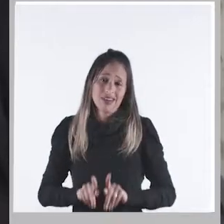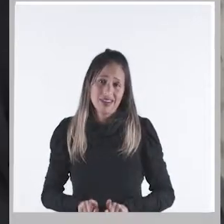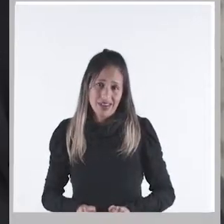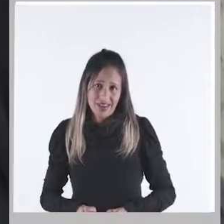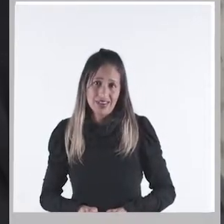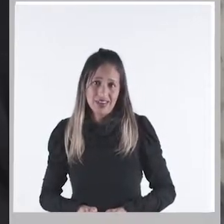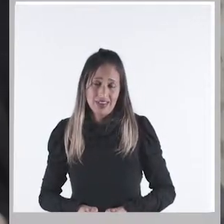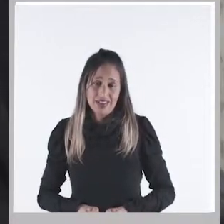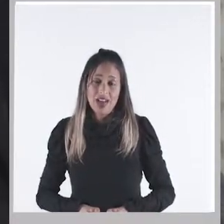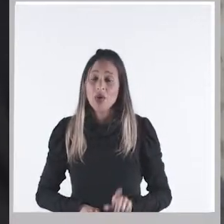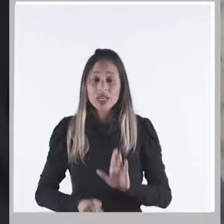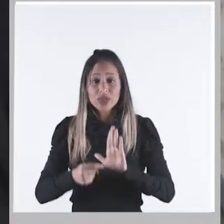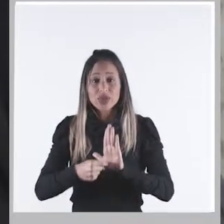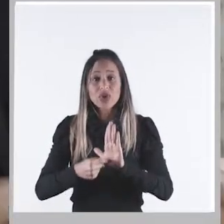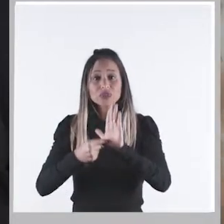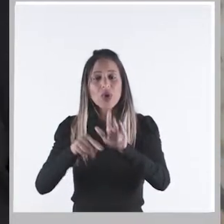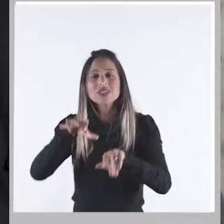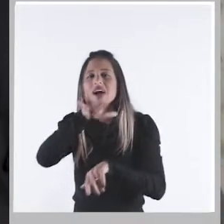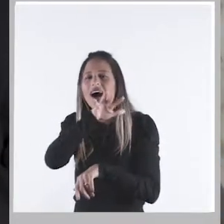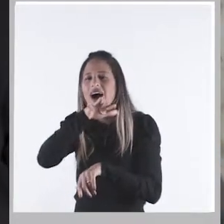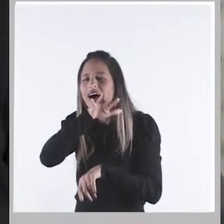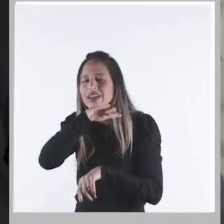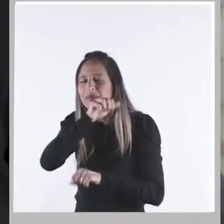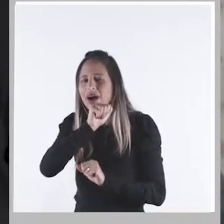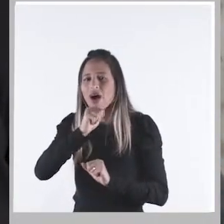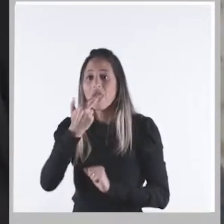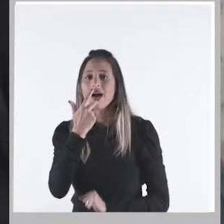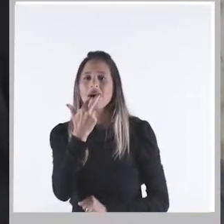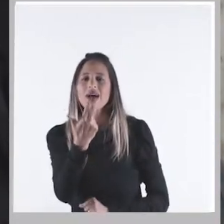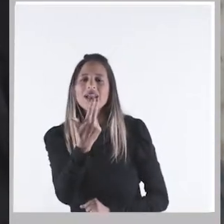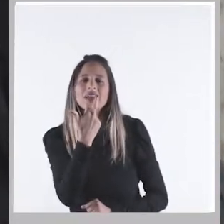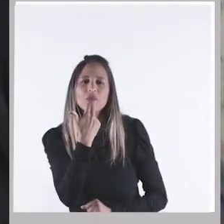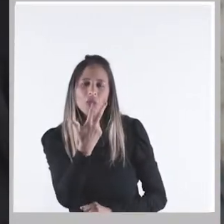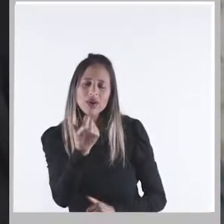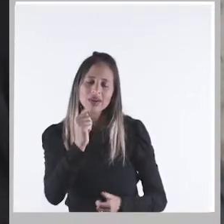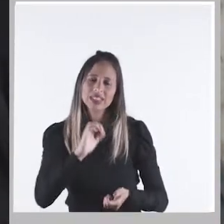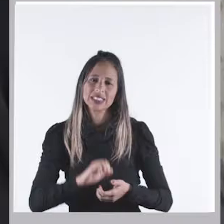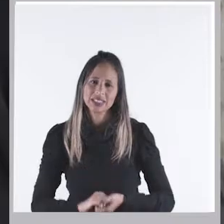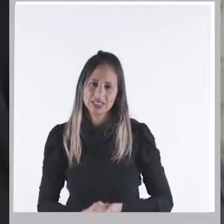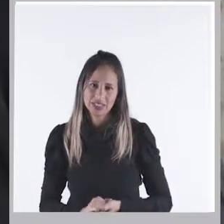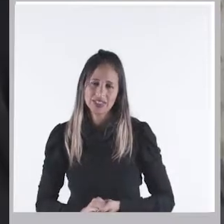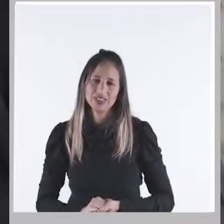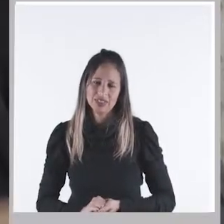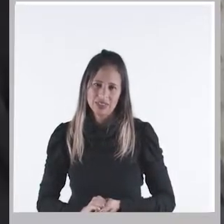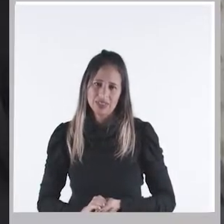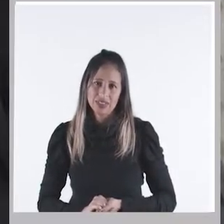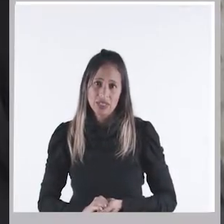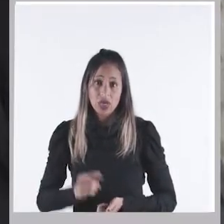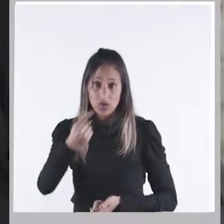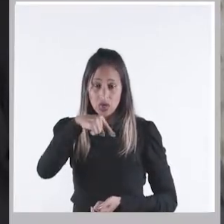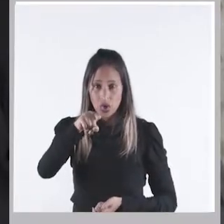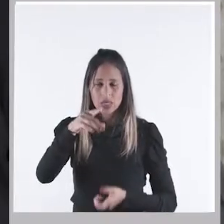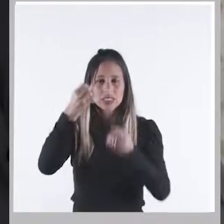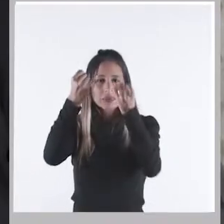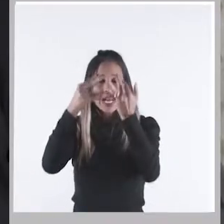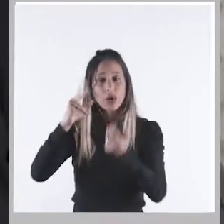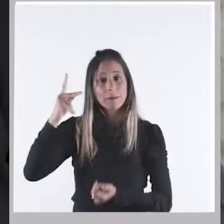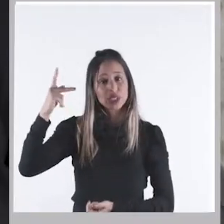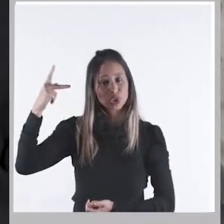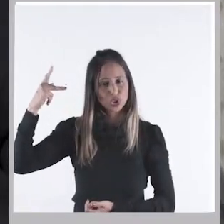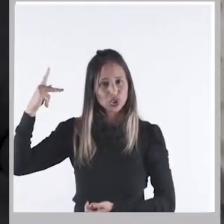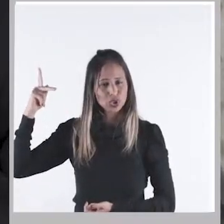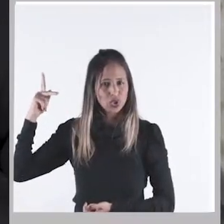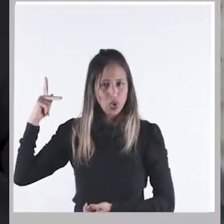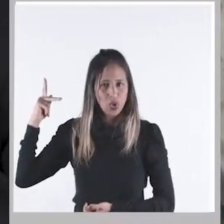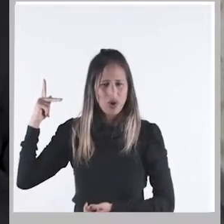Isso é o que nos distingue dos animais, é a linguagem, né? Então, quando a gente vai contar uma história, a gente